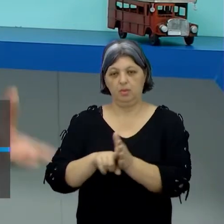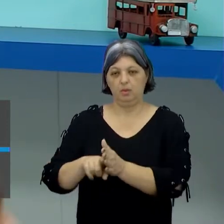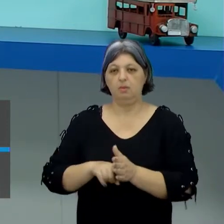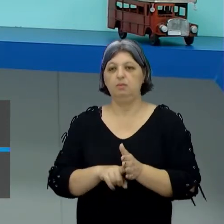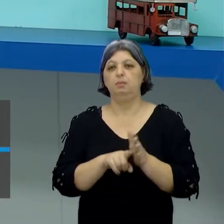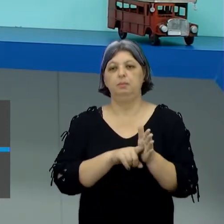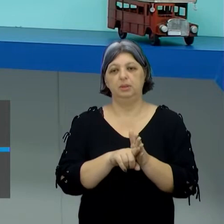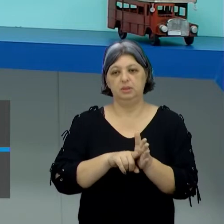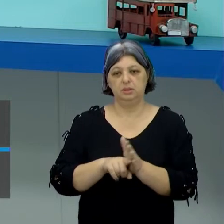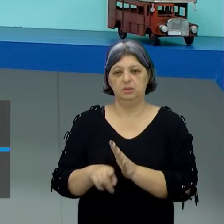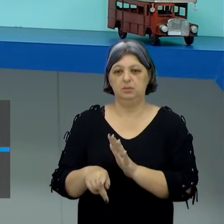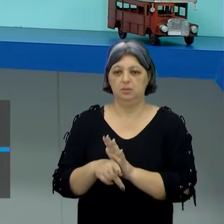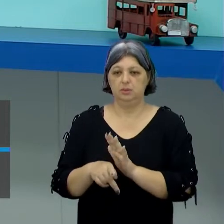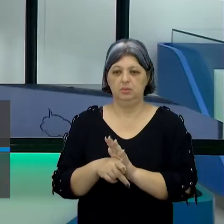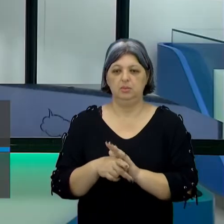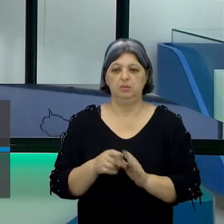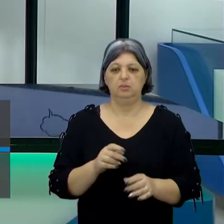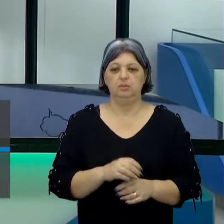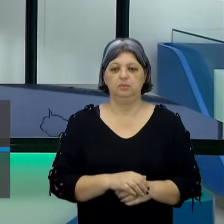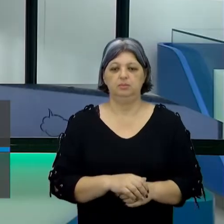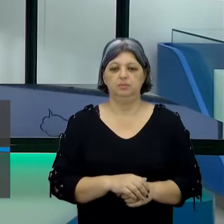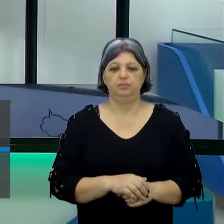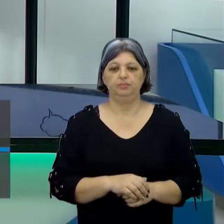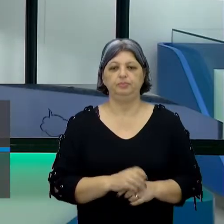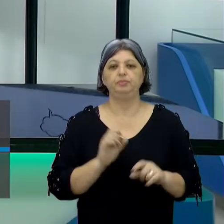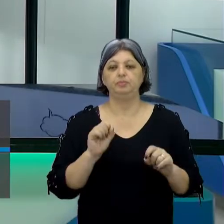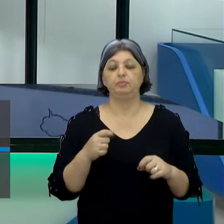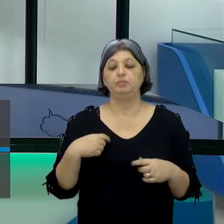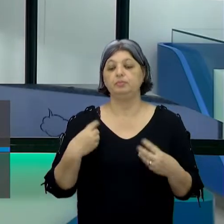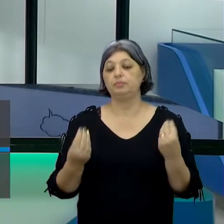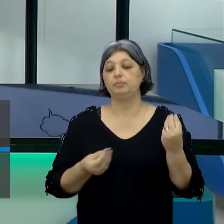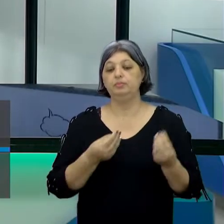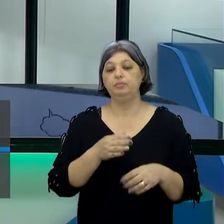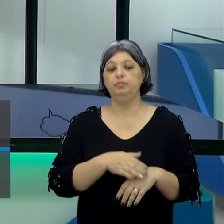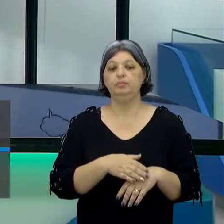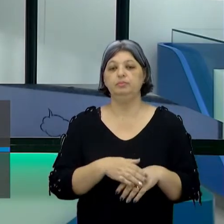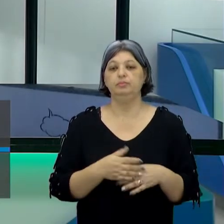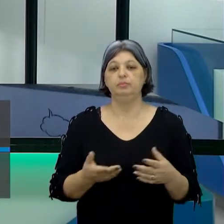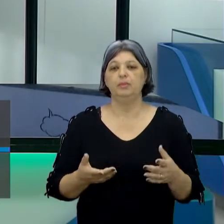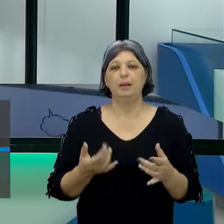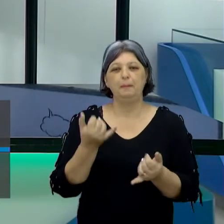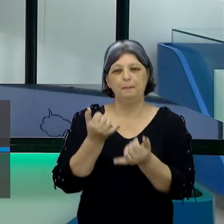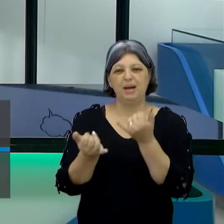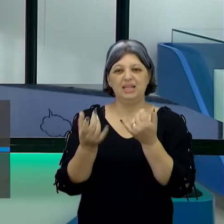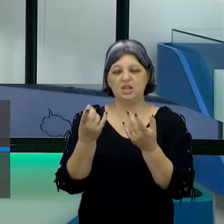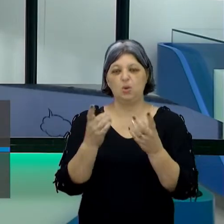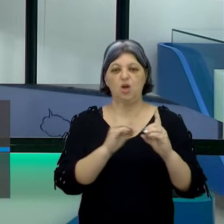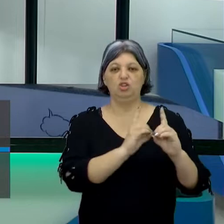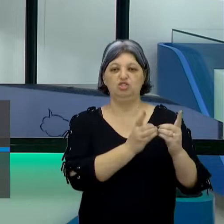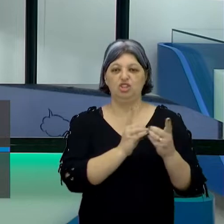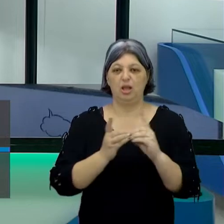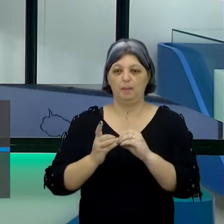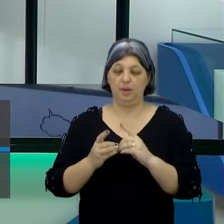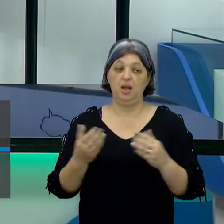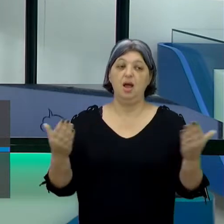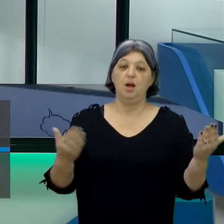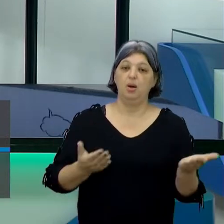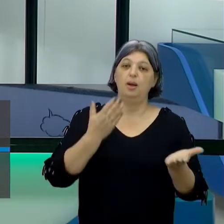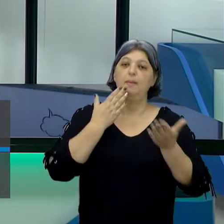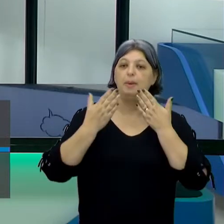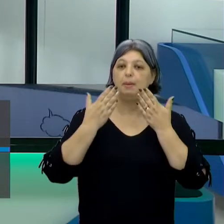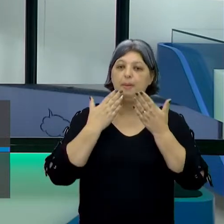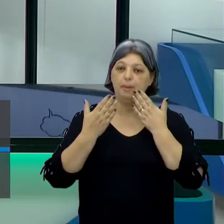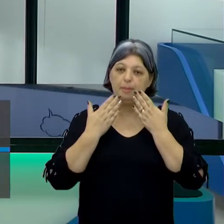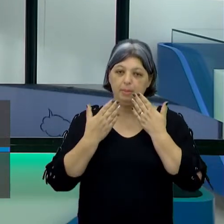de pesquisa, né? Sim, e como é que eu fiz? Eu peguei como fosse uma dinâmica, né? Agora não, agora será um grande bate-papo entre